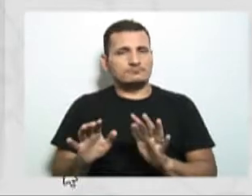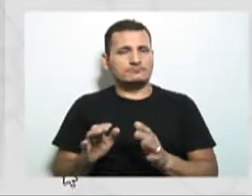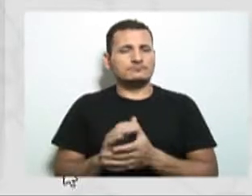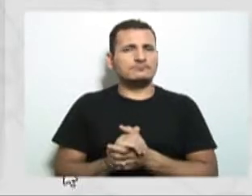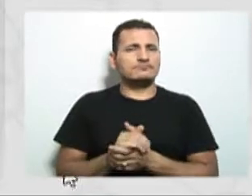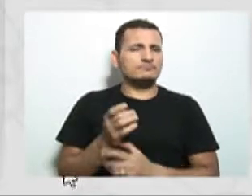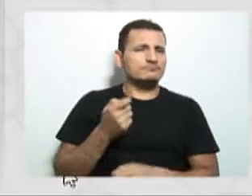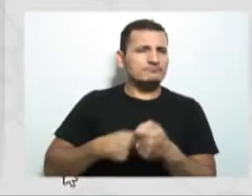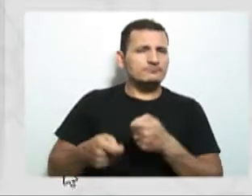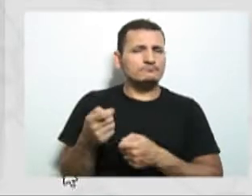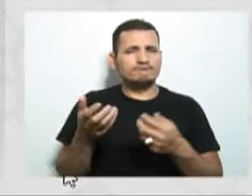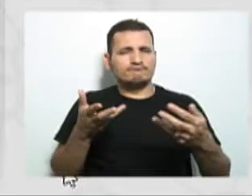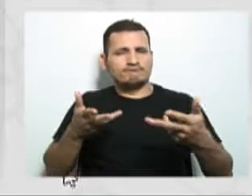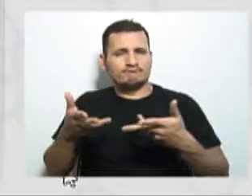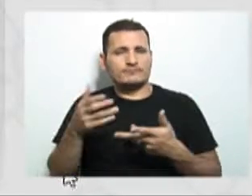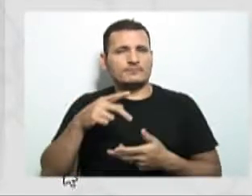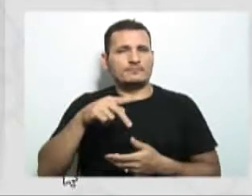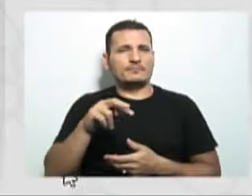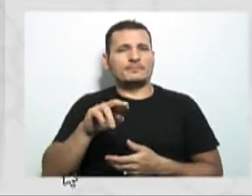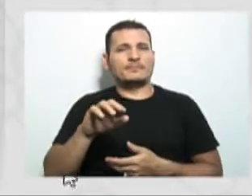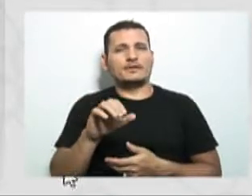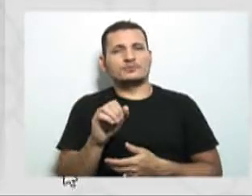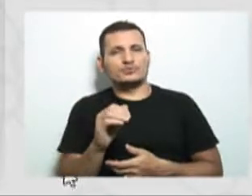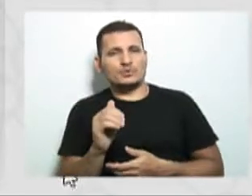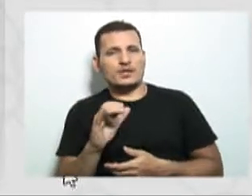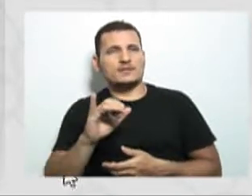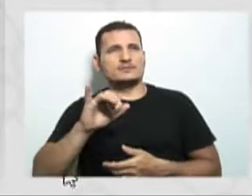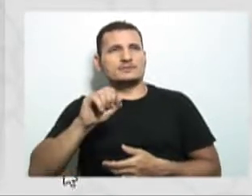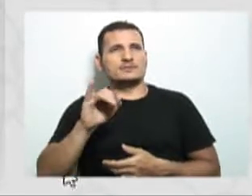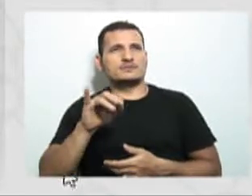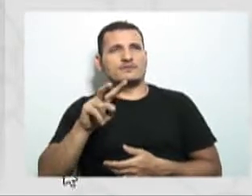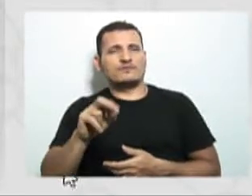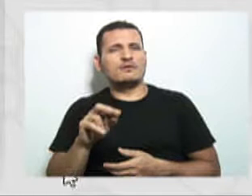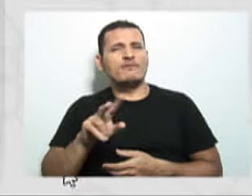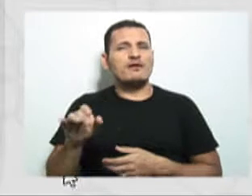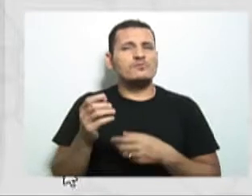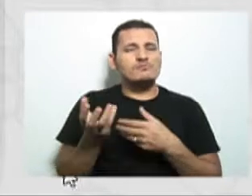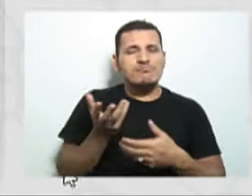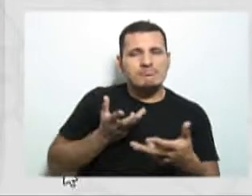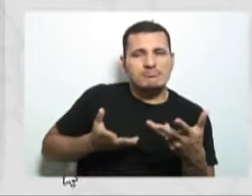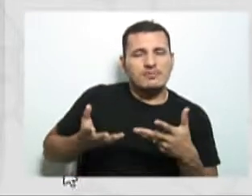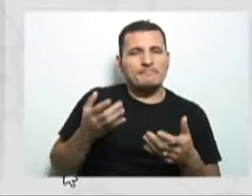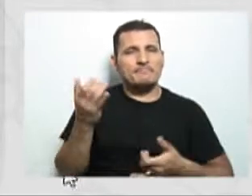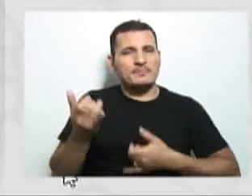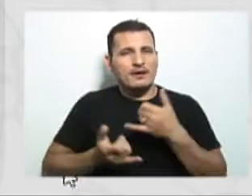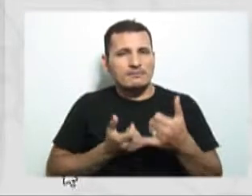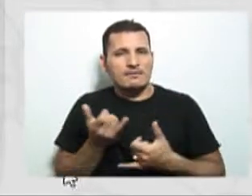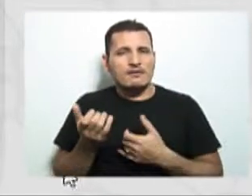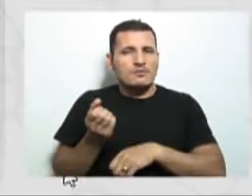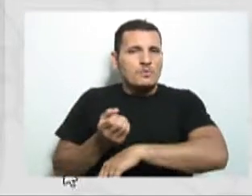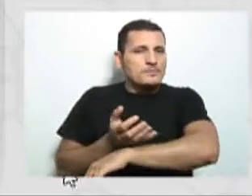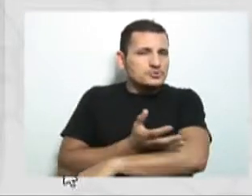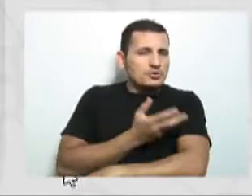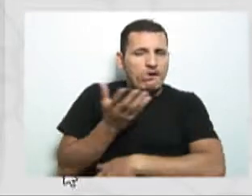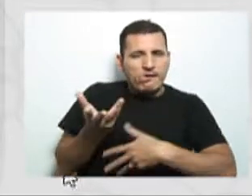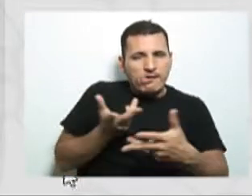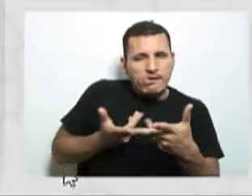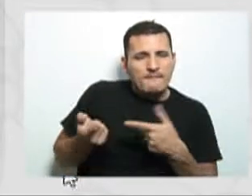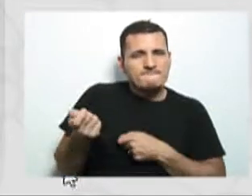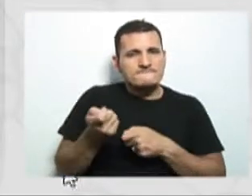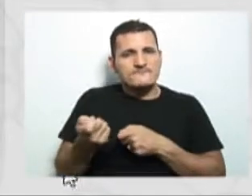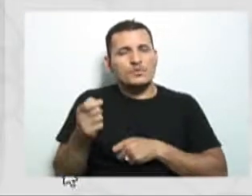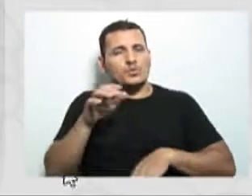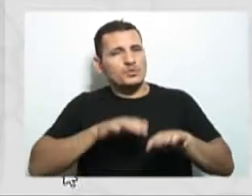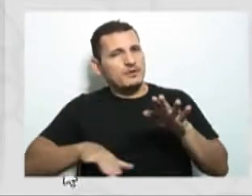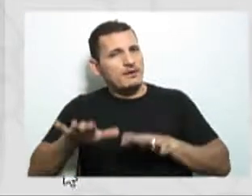negociador persuasivo, ele vai vir com uma piadinha, ele vai vir com uma brincadeirinha, né? Ele vai querer trabalhar o lado emocional, então cuidado também, não se